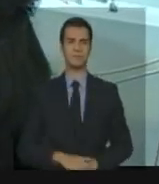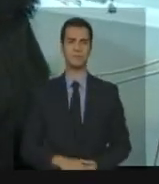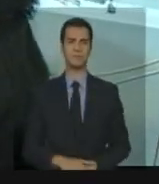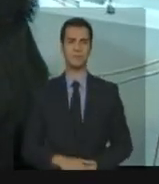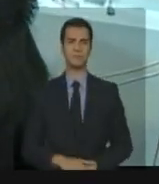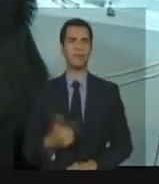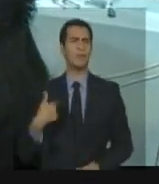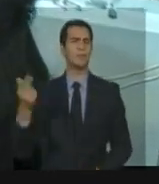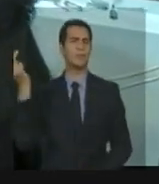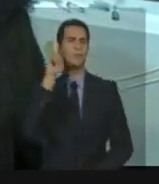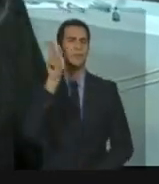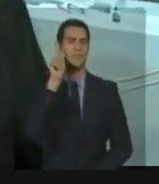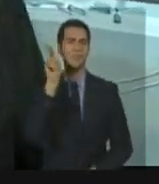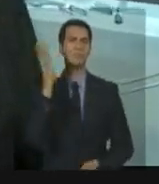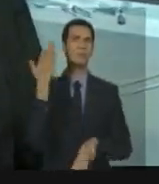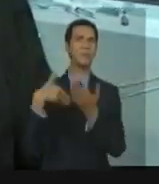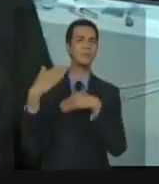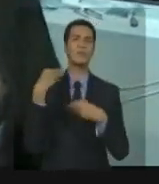beijo.